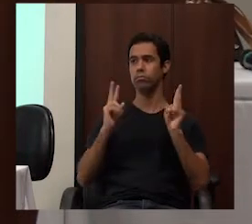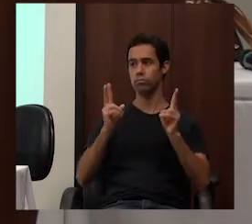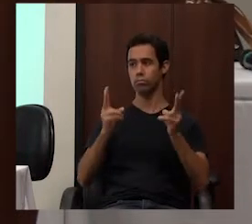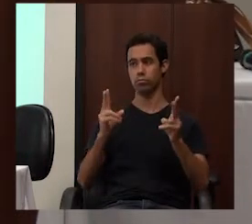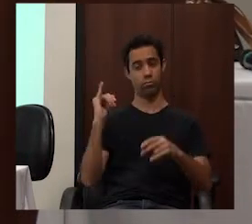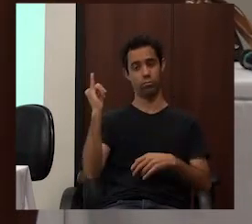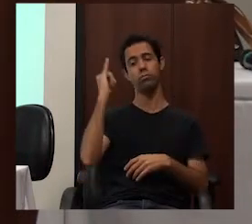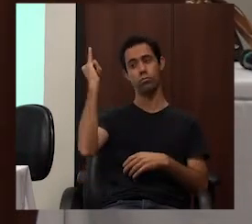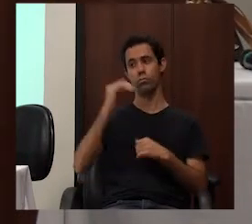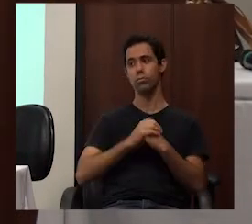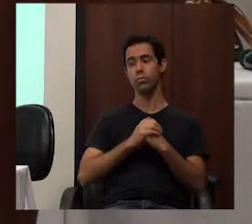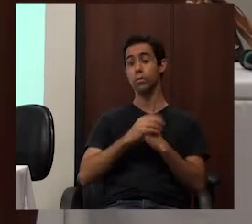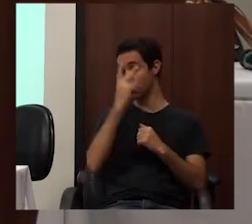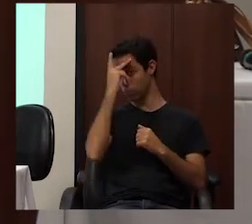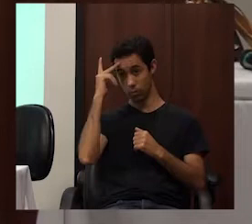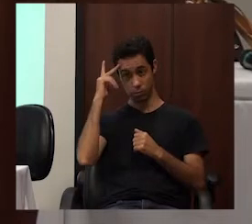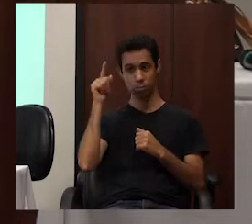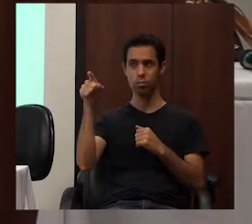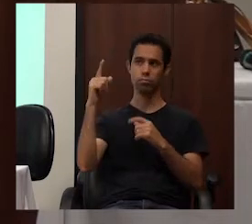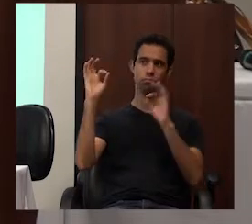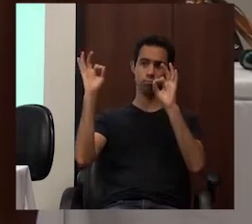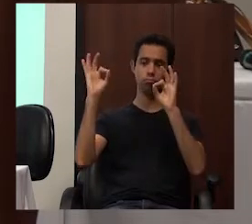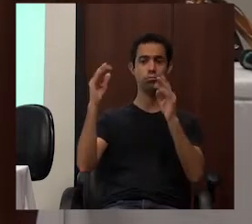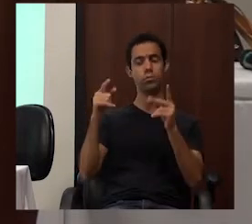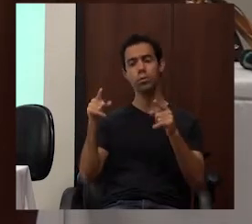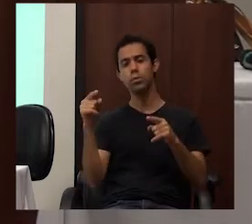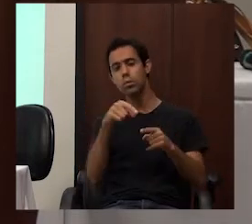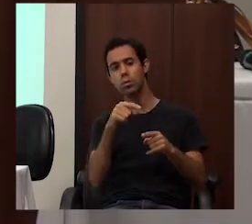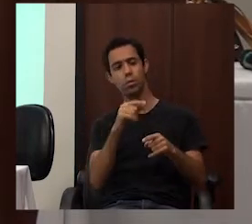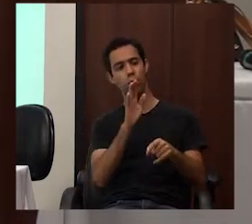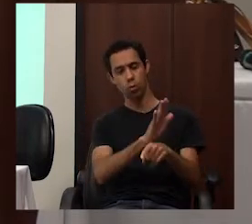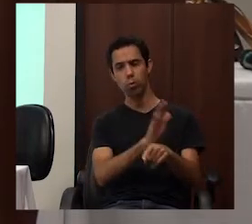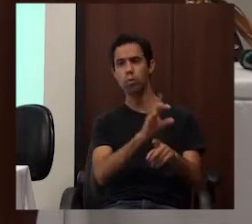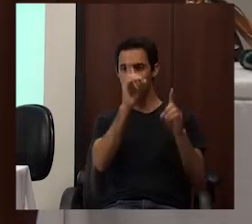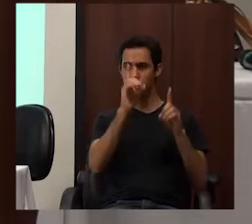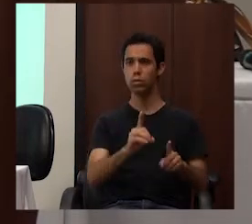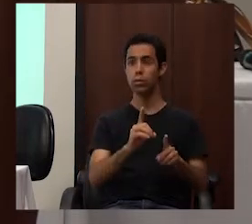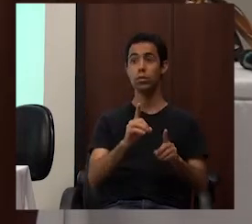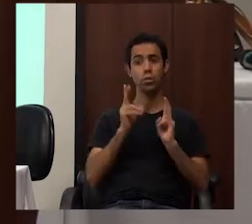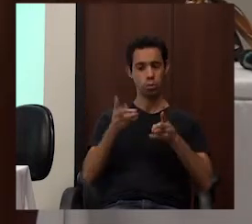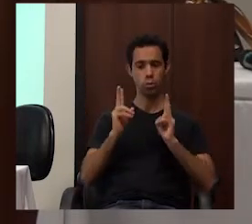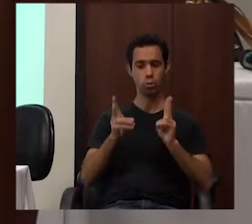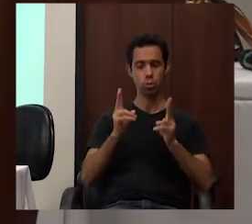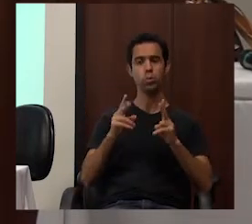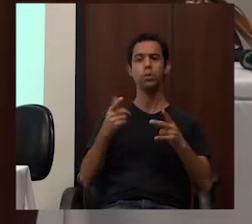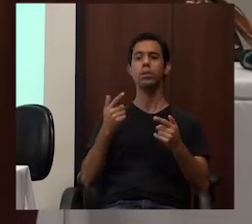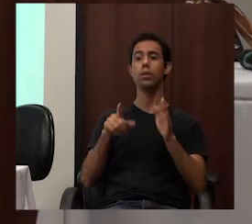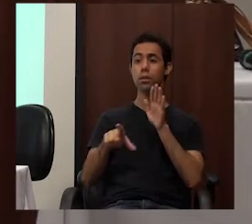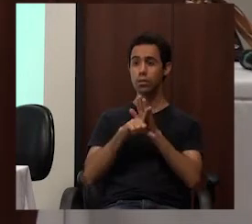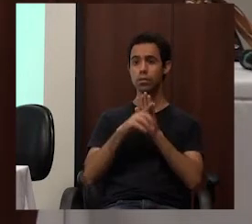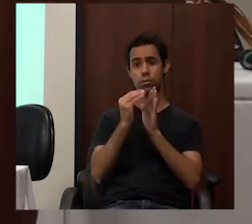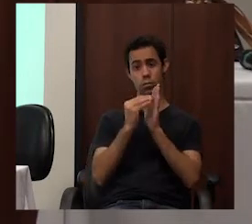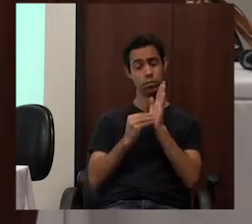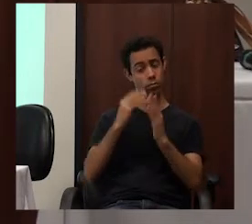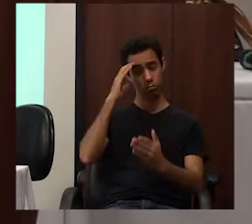pai de pessoa especial, cada professor de pessoa especial deve lutar para que essa política nacional de educação seja cumprida